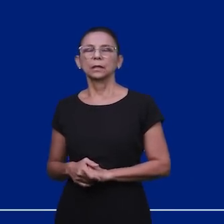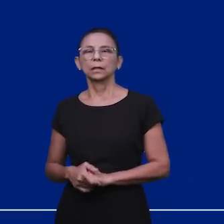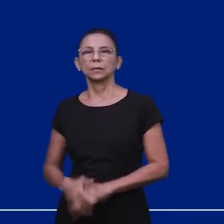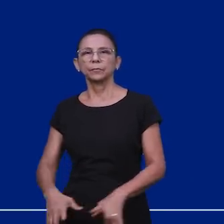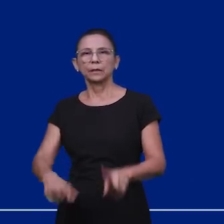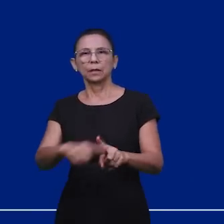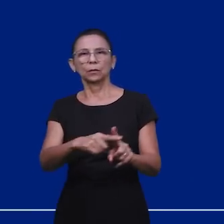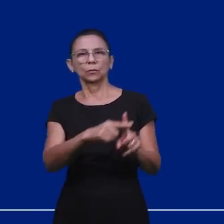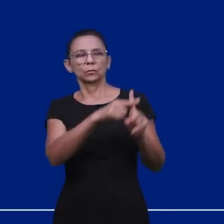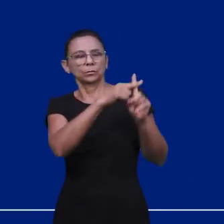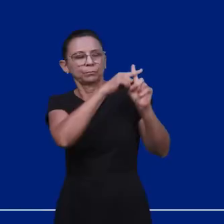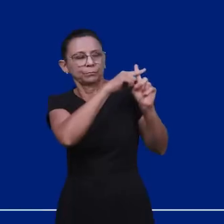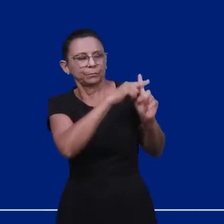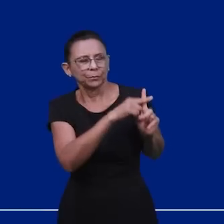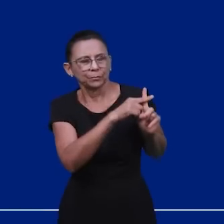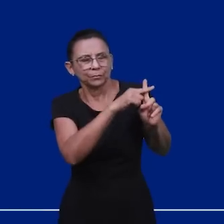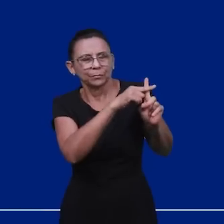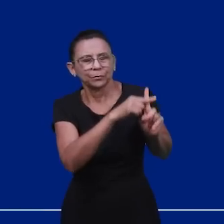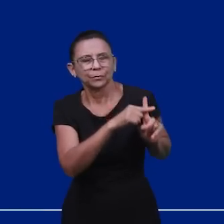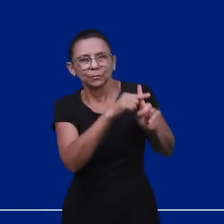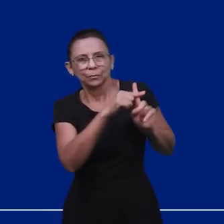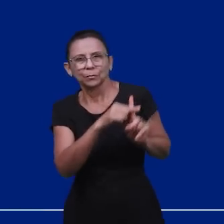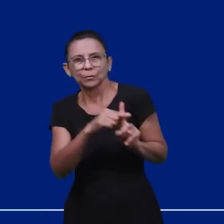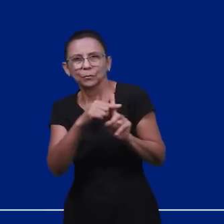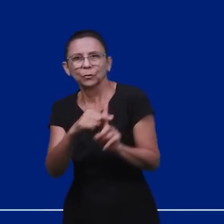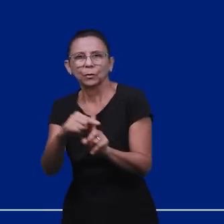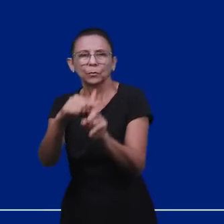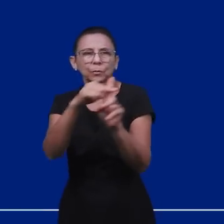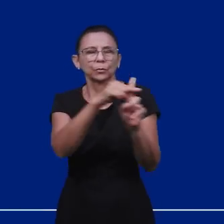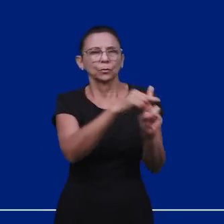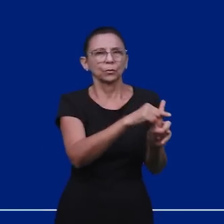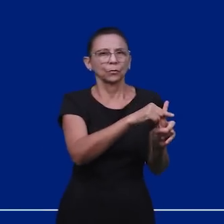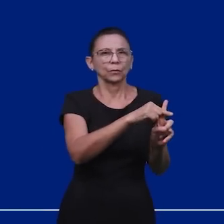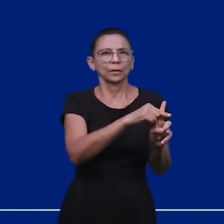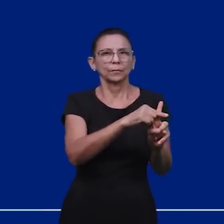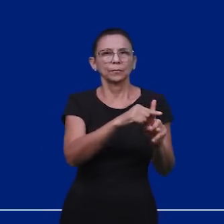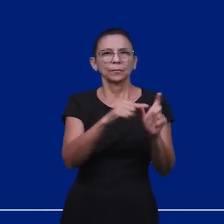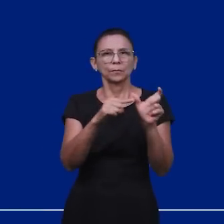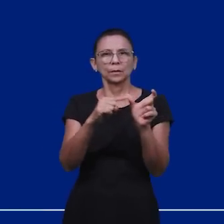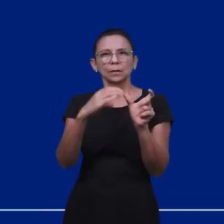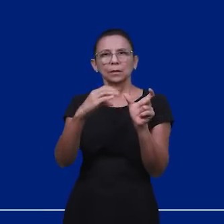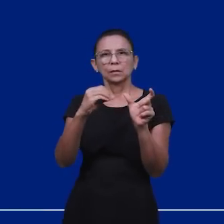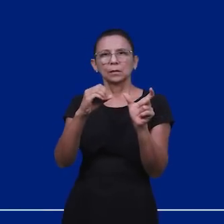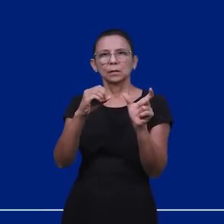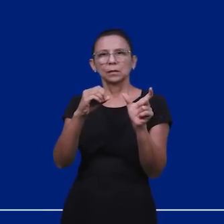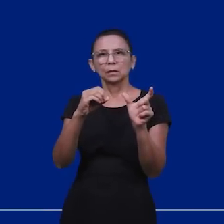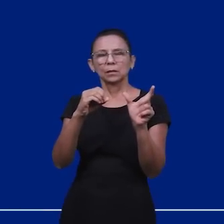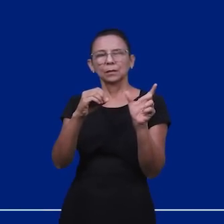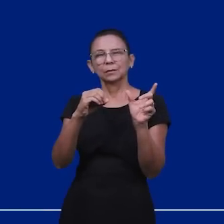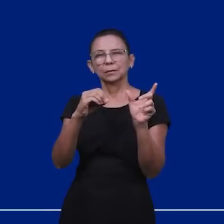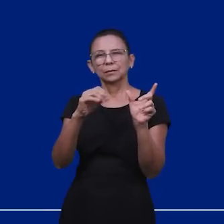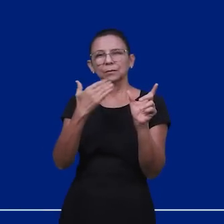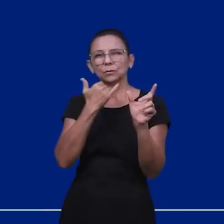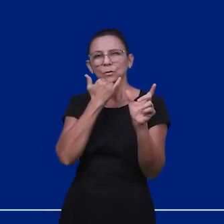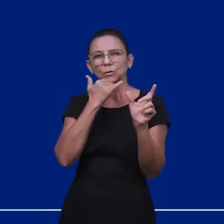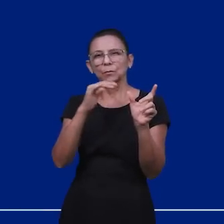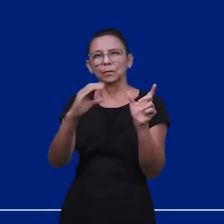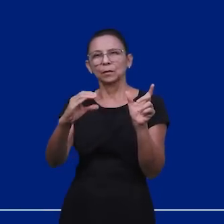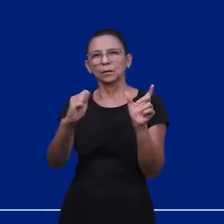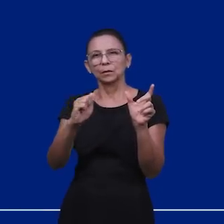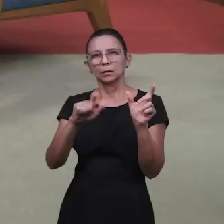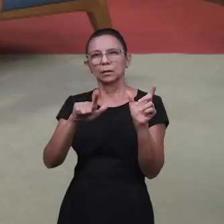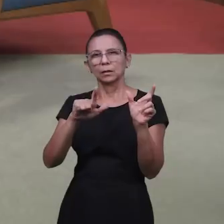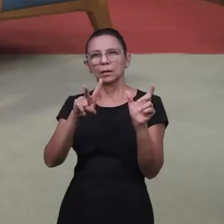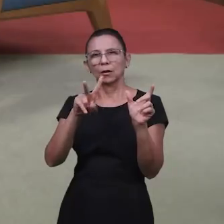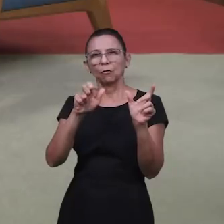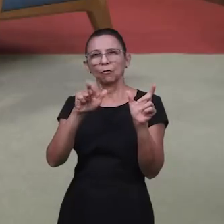a sua cruz, saiu para o lugar chamado Calvário, que em hebraico se chama Gólgota. Esse é o outeiro do